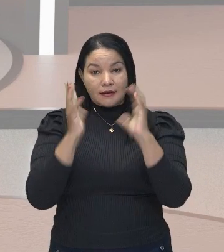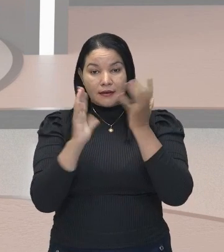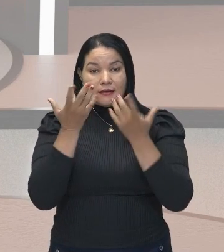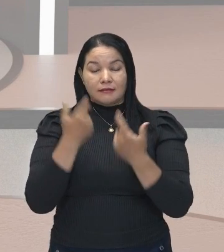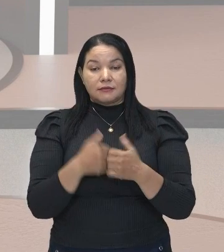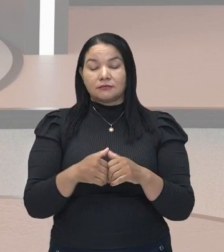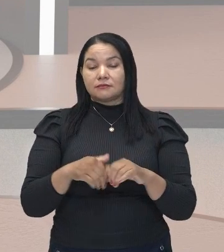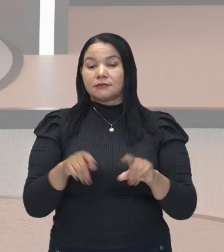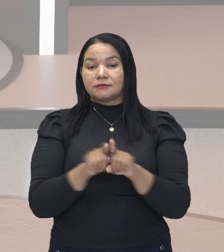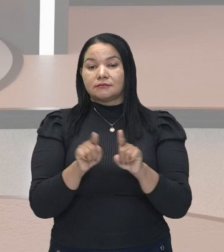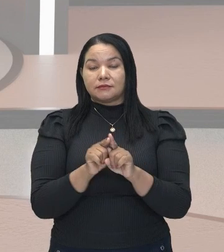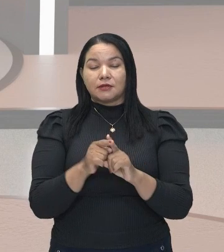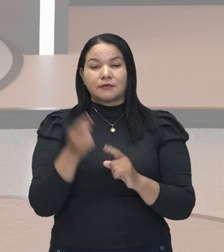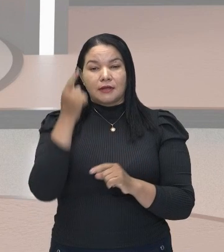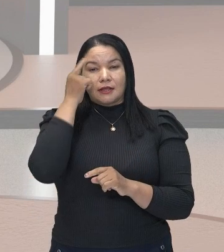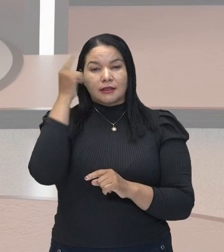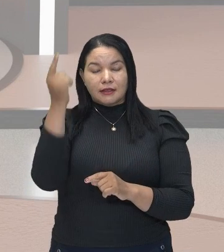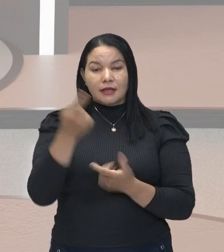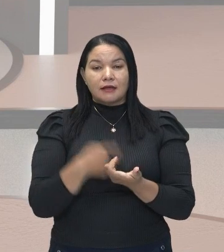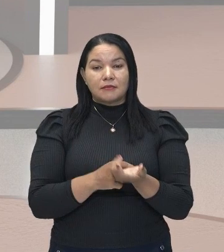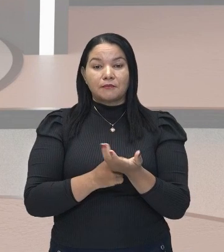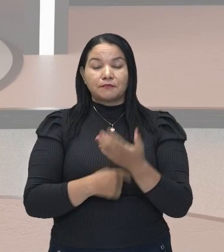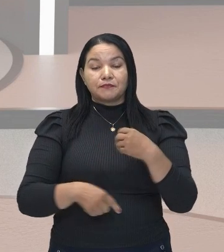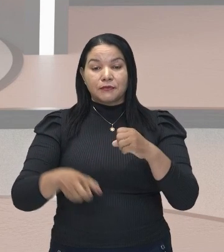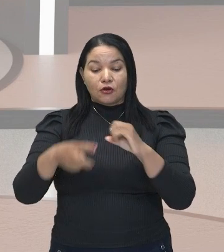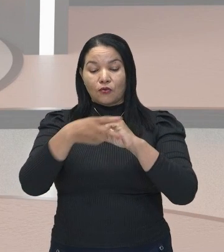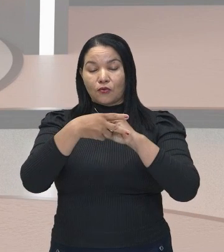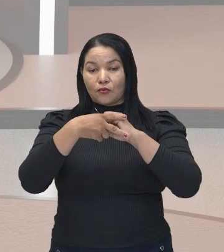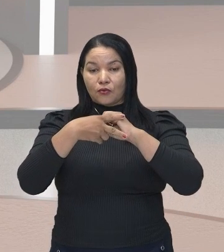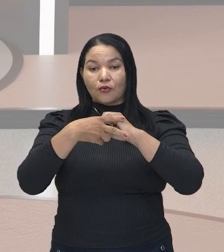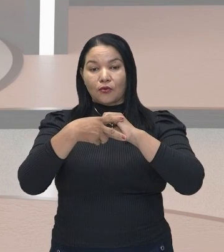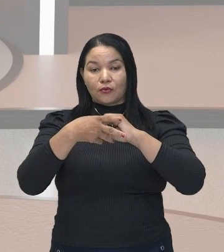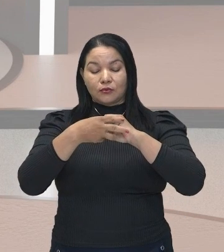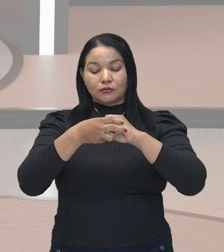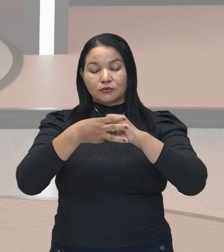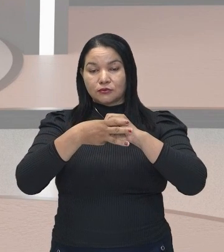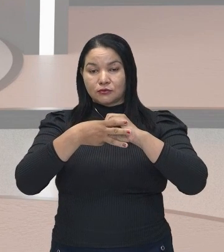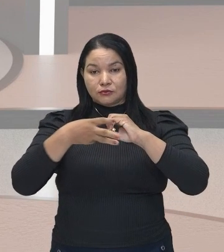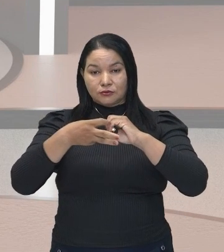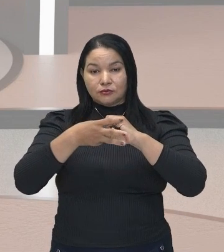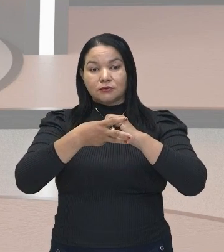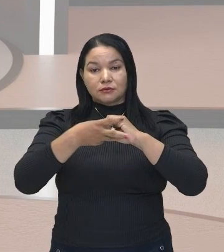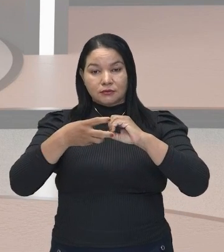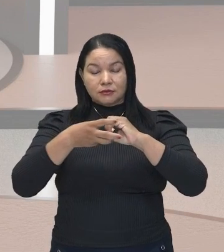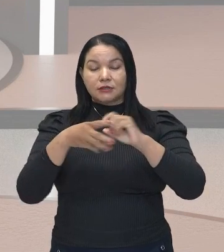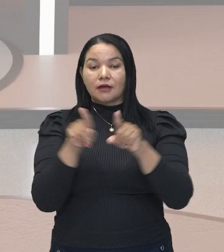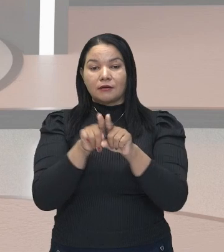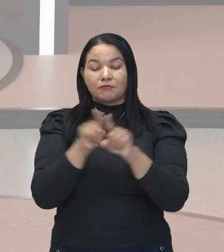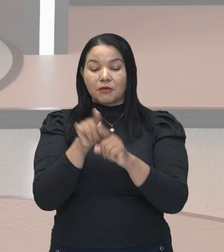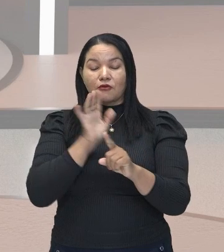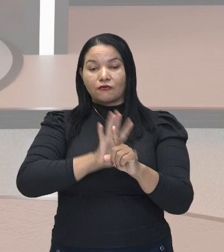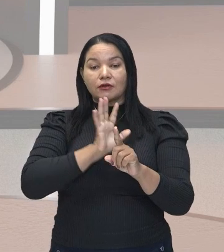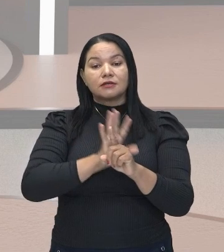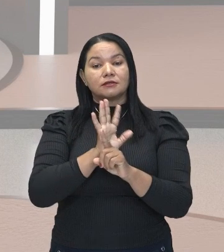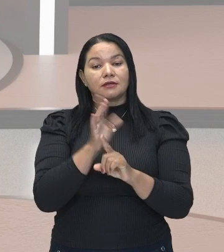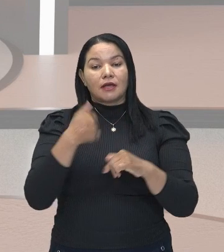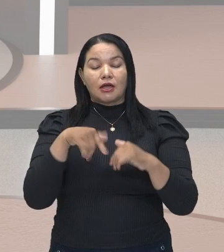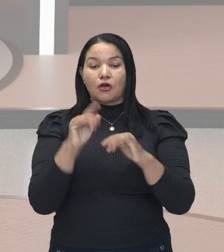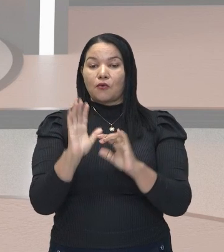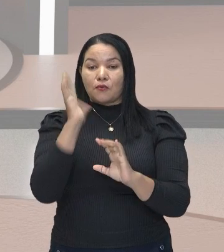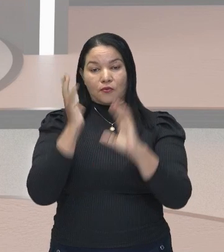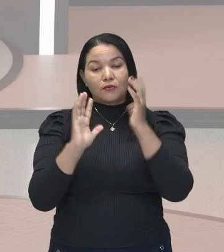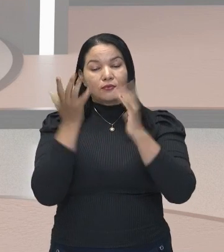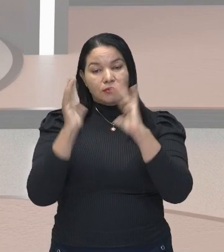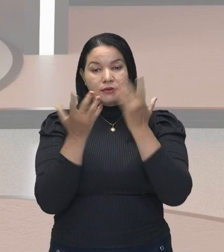refletindo, lembra lá do Trópico de Câncer, do Trópico de Capricórnio, isso influencia, tá? Principalmente o clima.